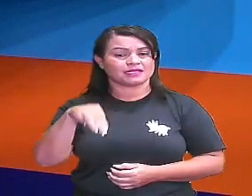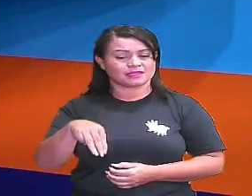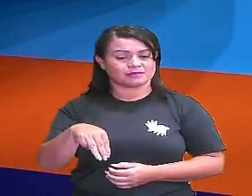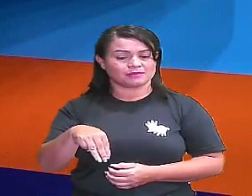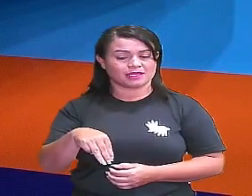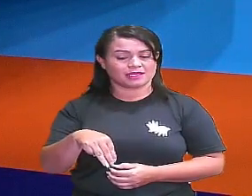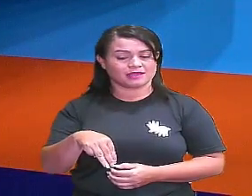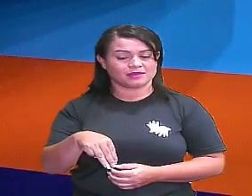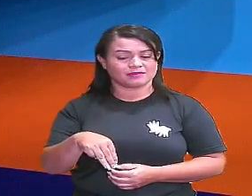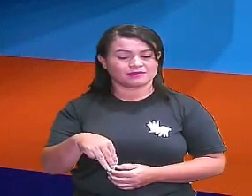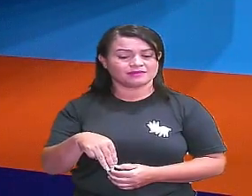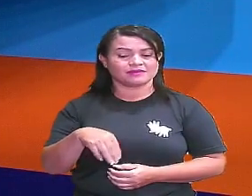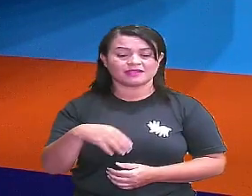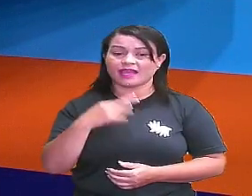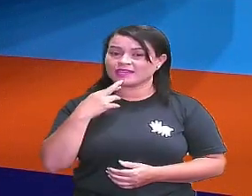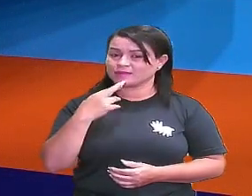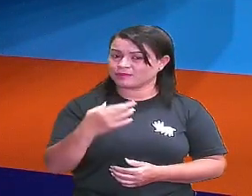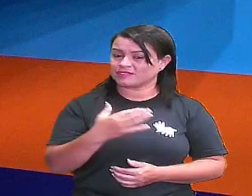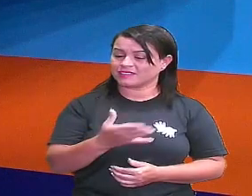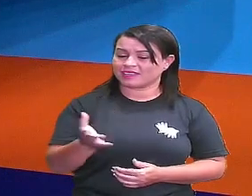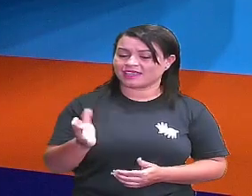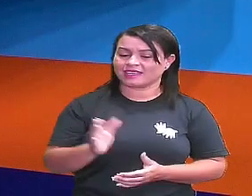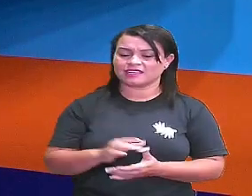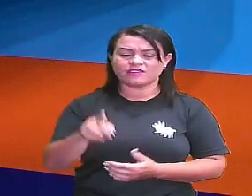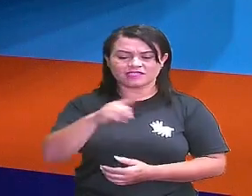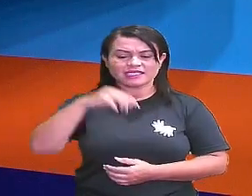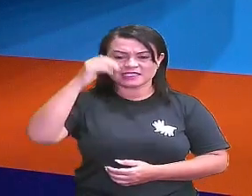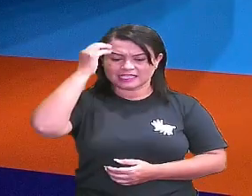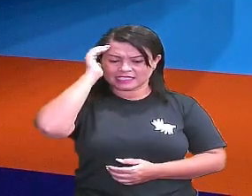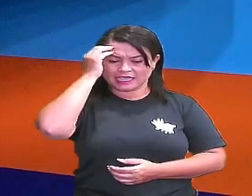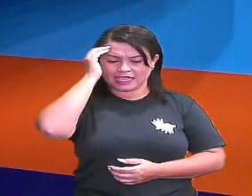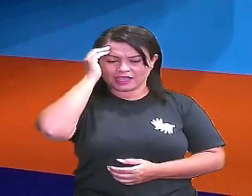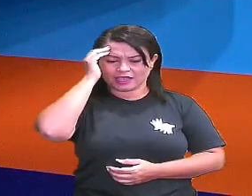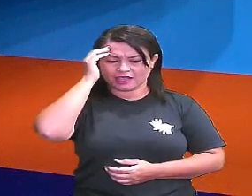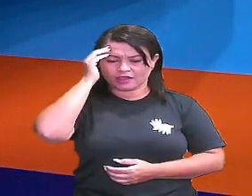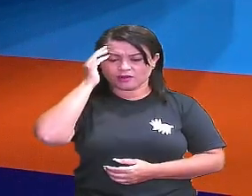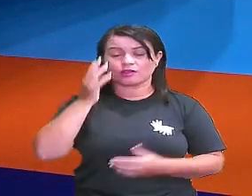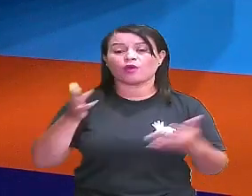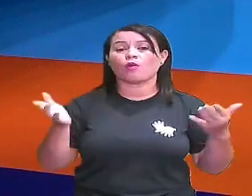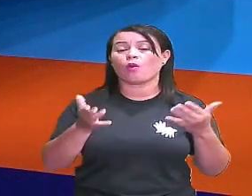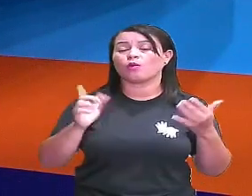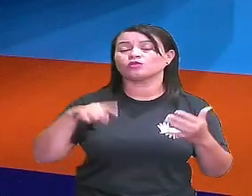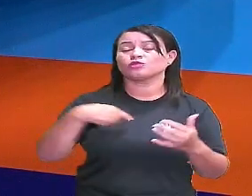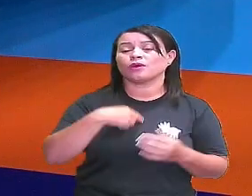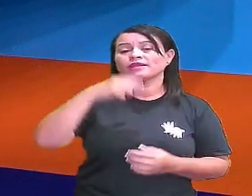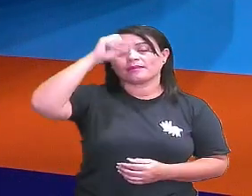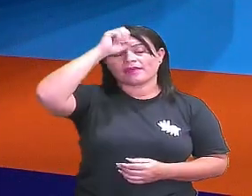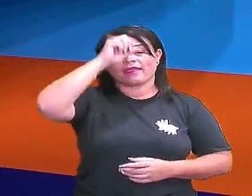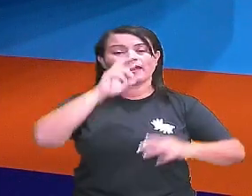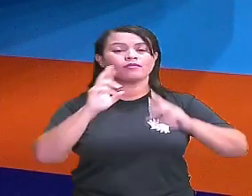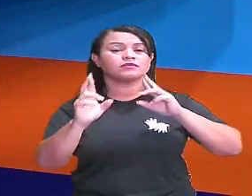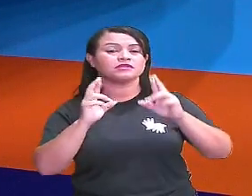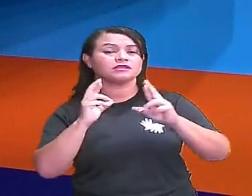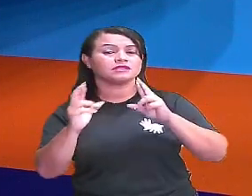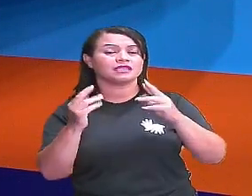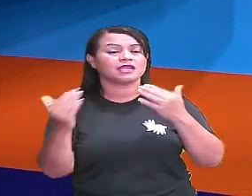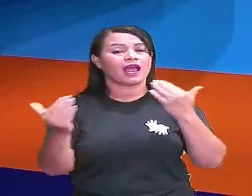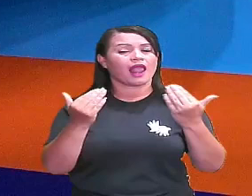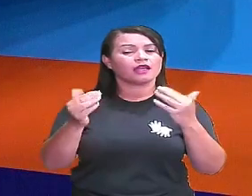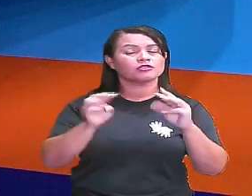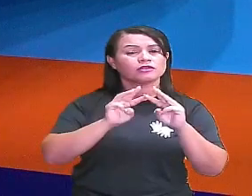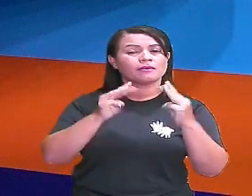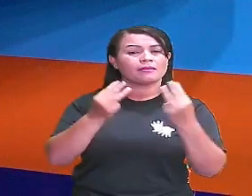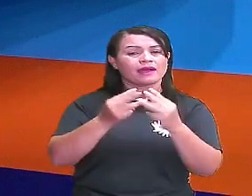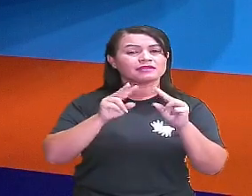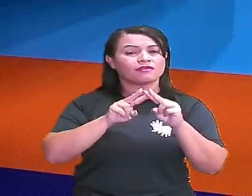nossa resposta. Ok? Deu para entender? Então, hoje a gente aprendeu as relações entre medidas de massa,